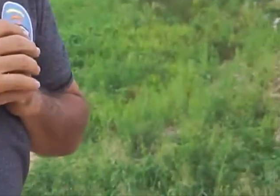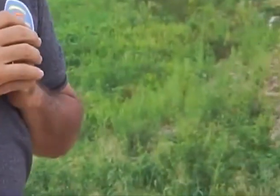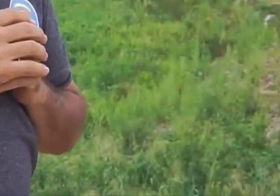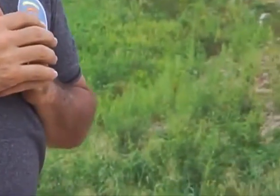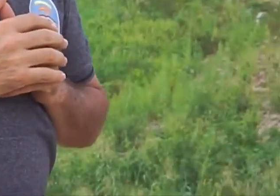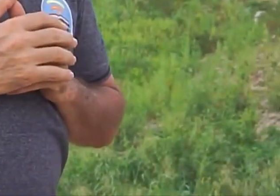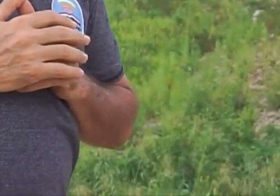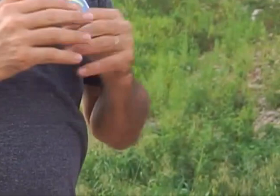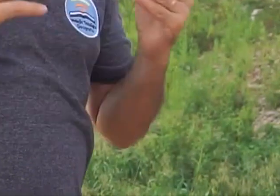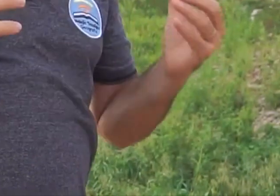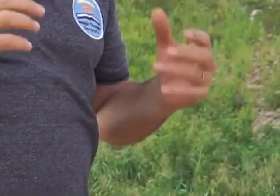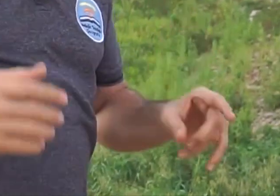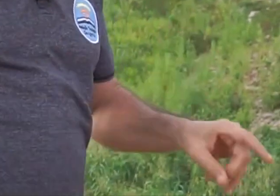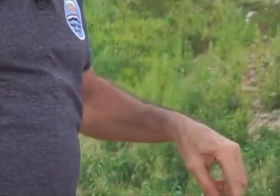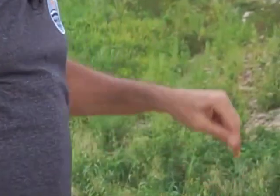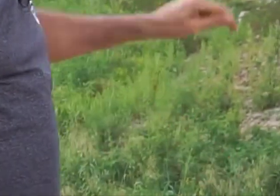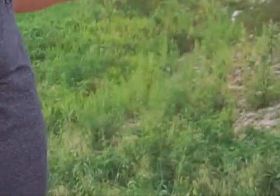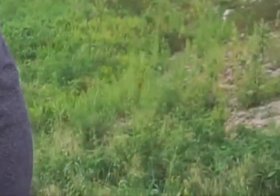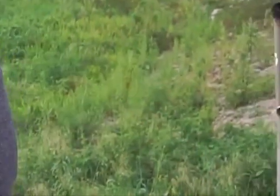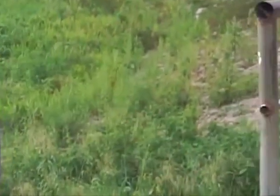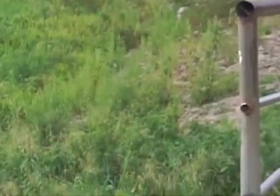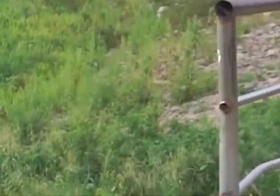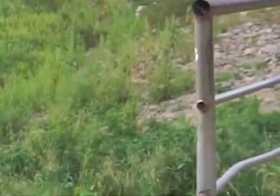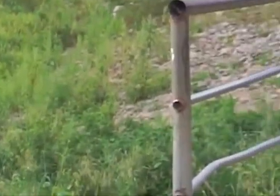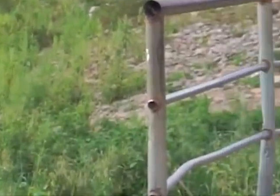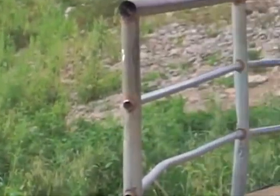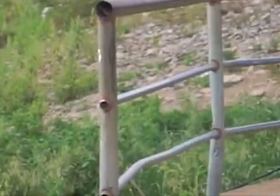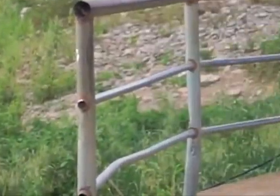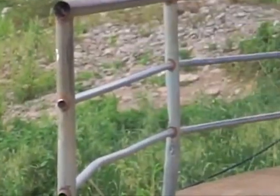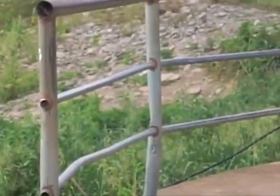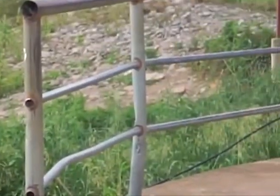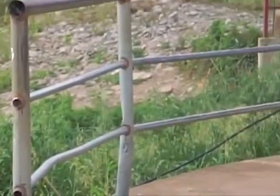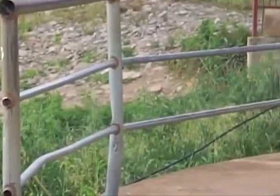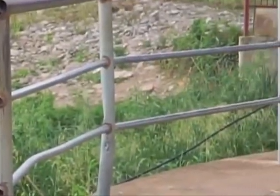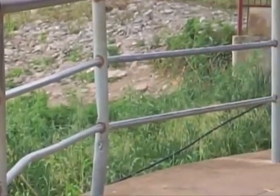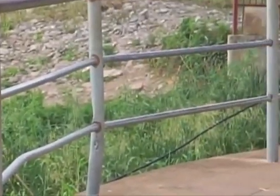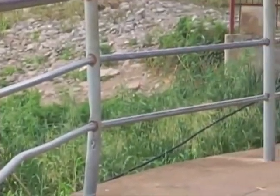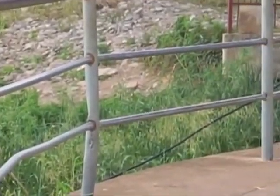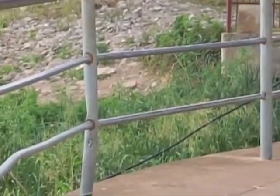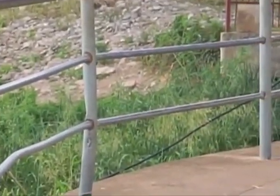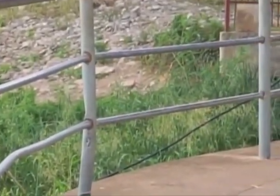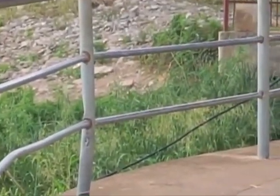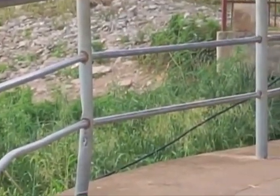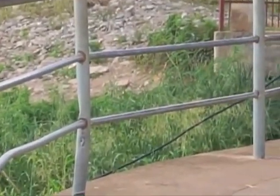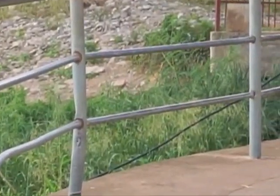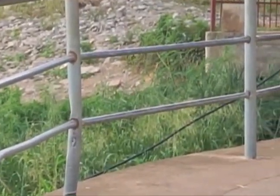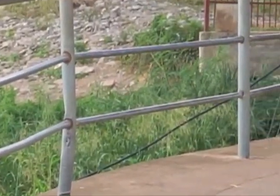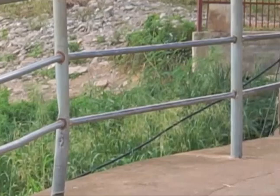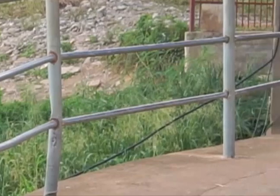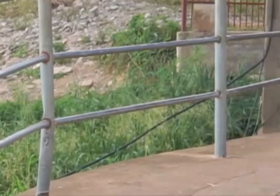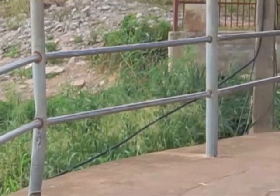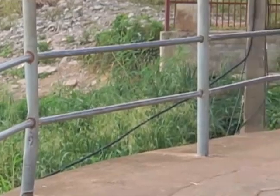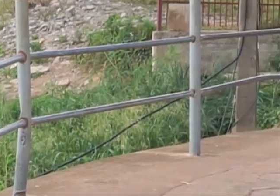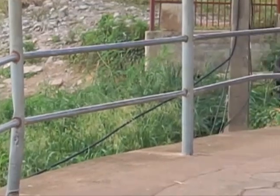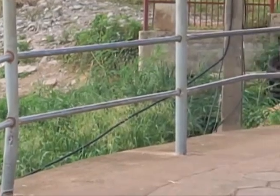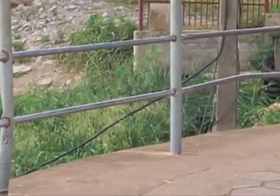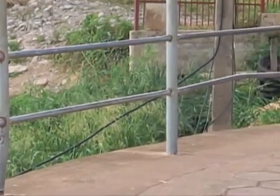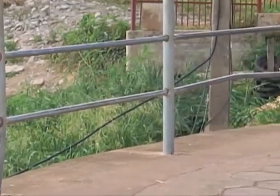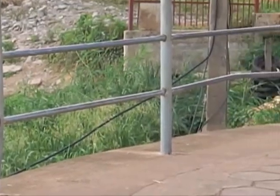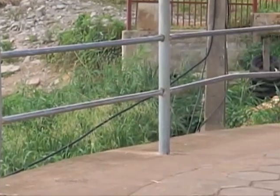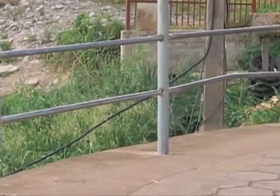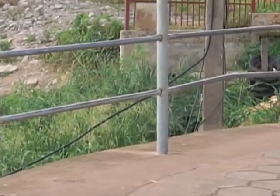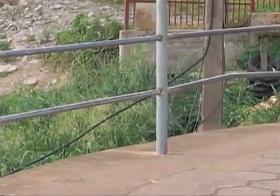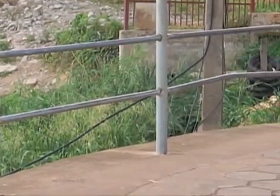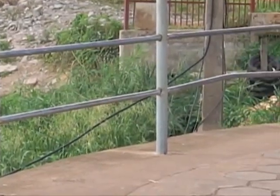final do século XIX, início do século XX, foi daqui, ó. Olha aqui, ó, no fundo aqui nós estamos vendo aqui, ó. A grande estrada de ferro Madeira